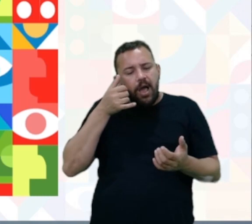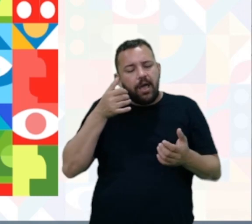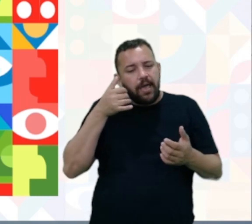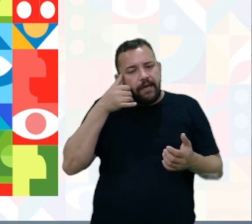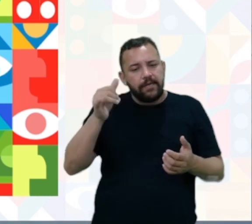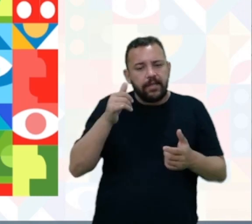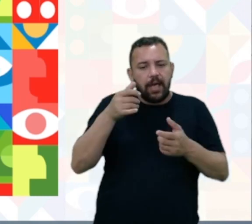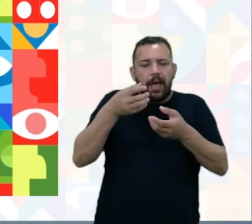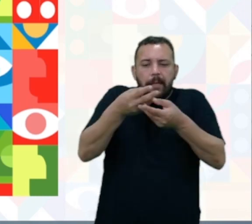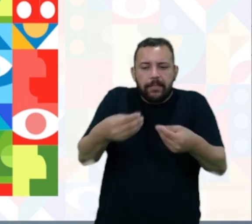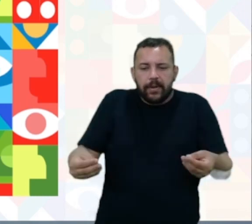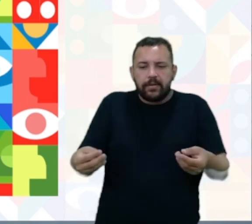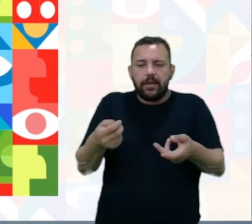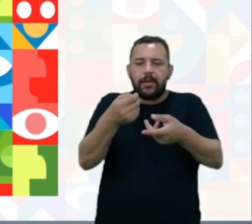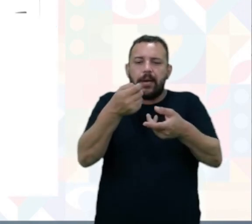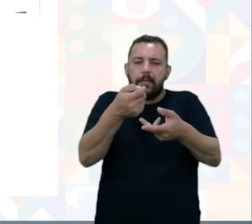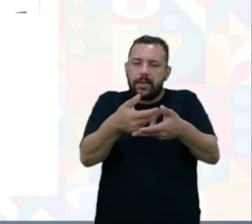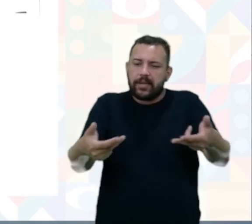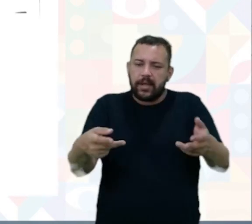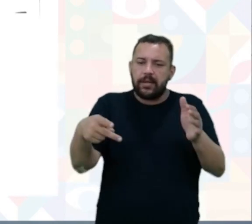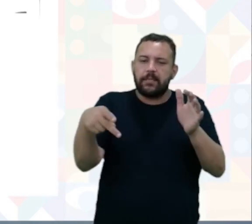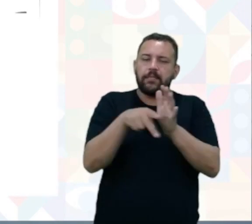patrimônio público. Vamos lá?